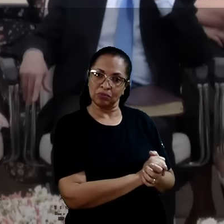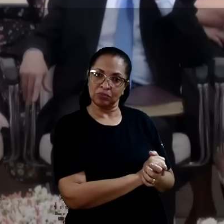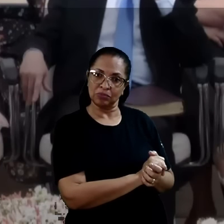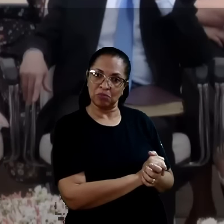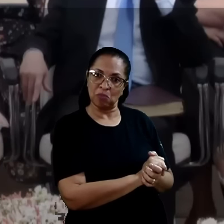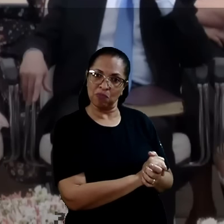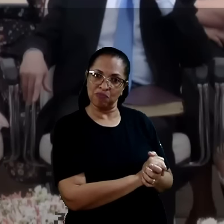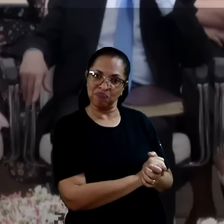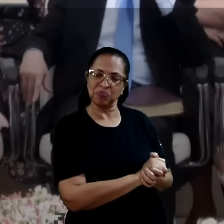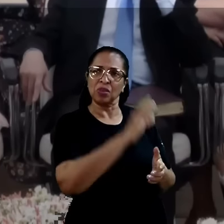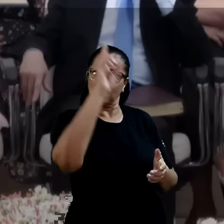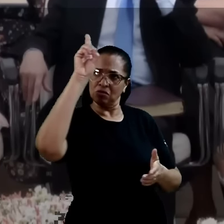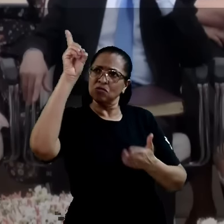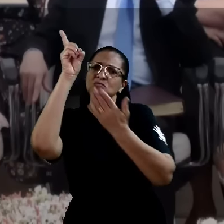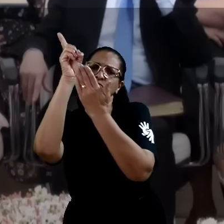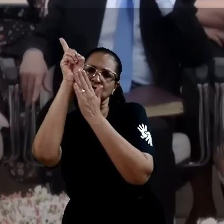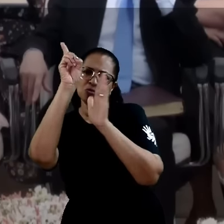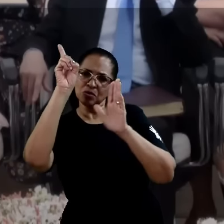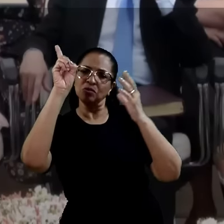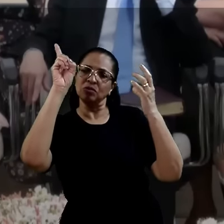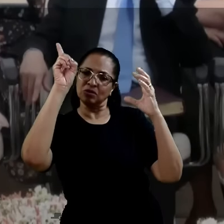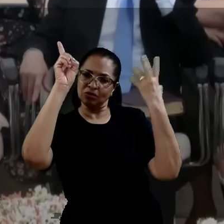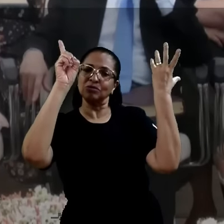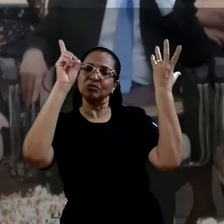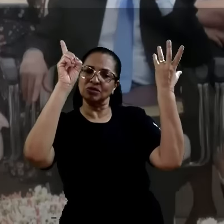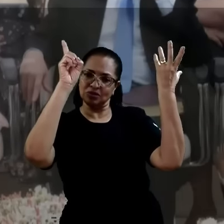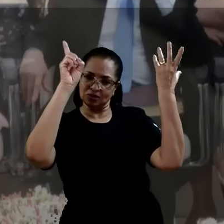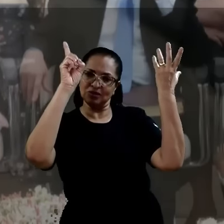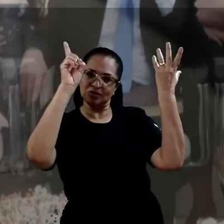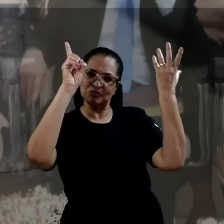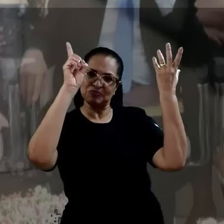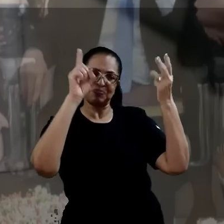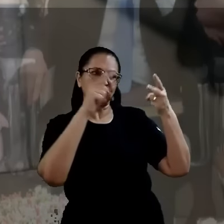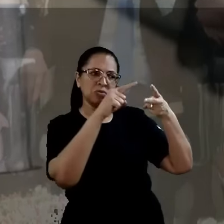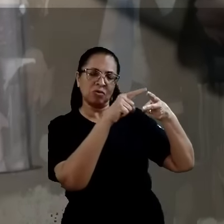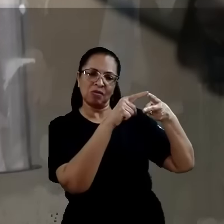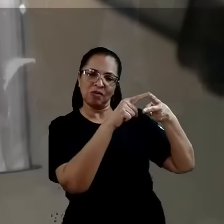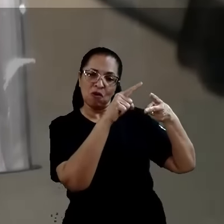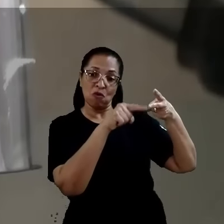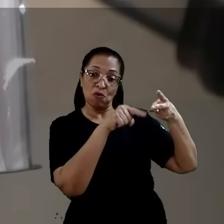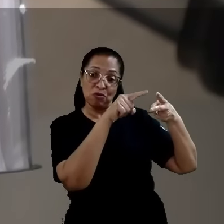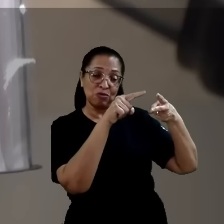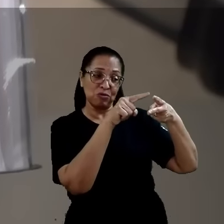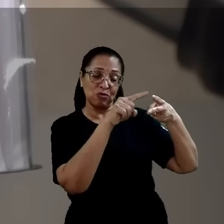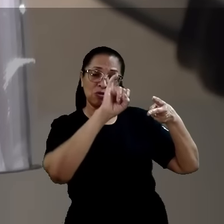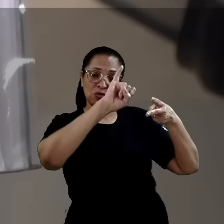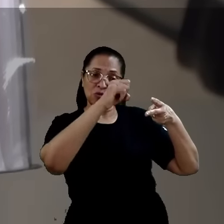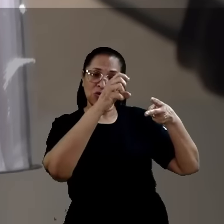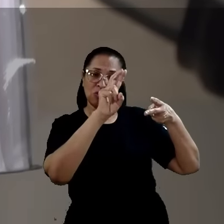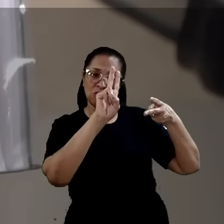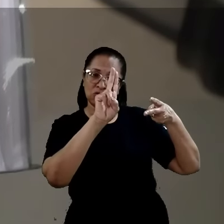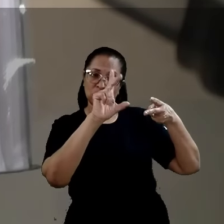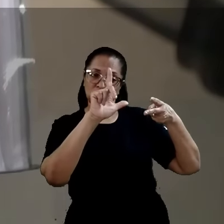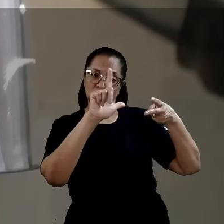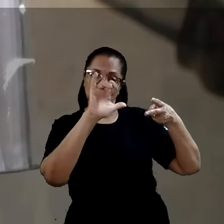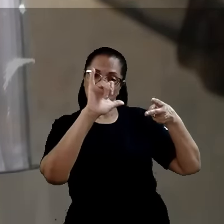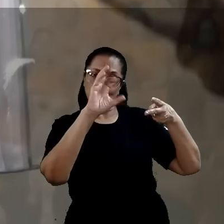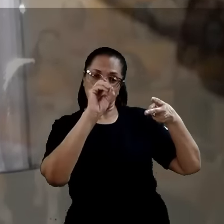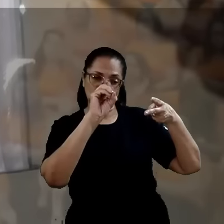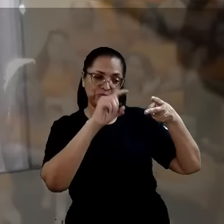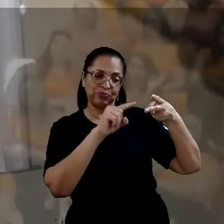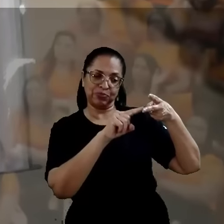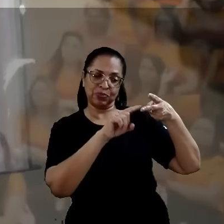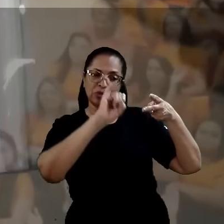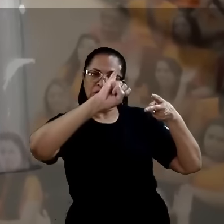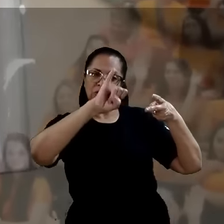Então Deus cumpriu a promessa que saiu da boca da profetiza levante a sua irmão porque essa candeia não